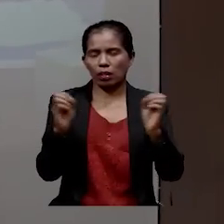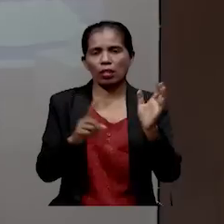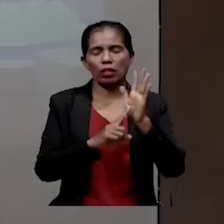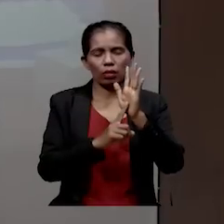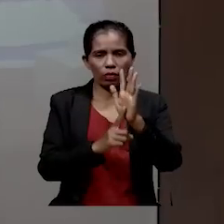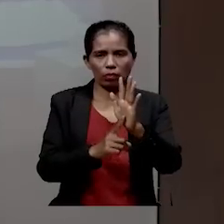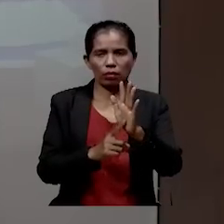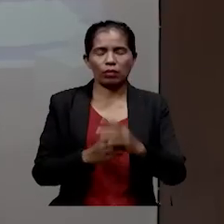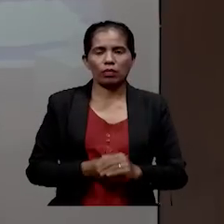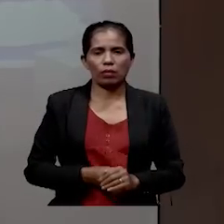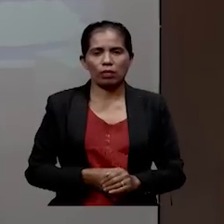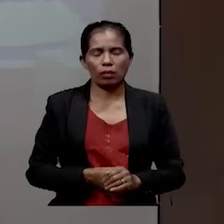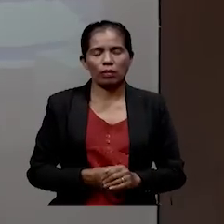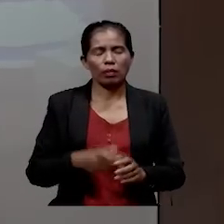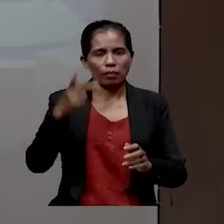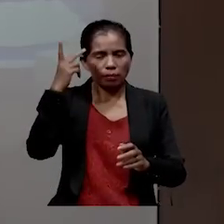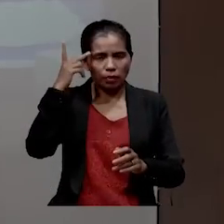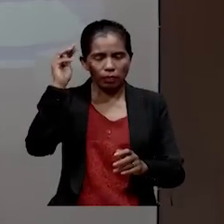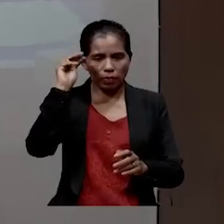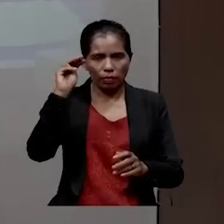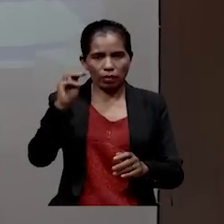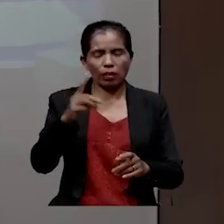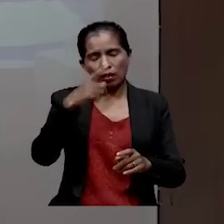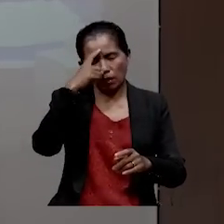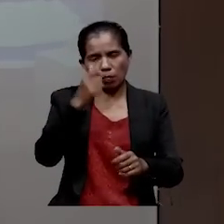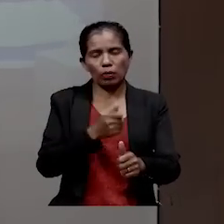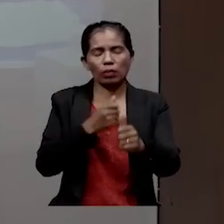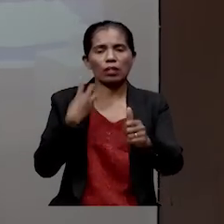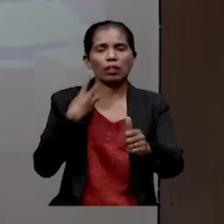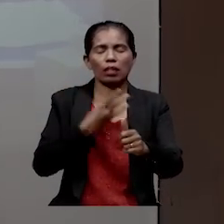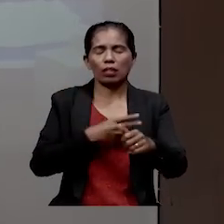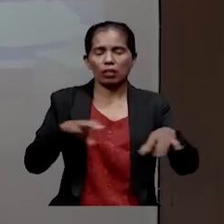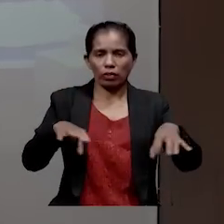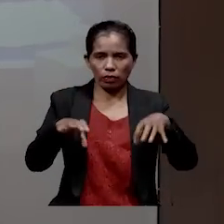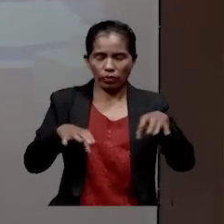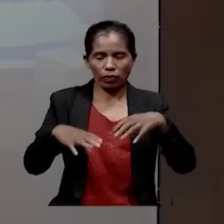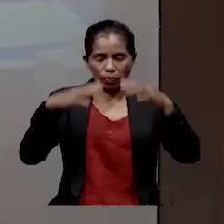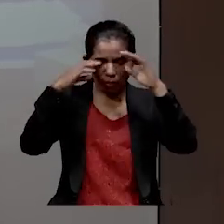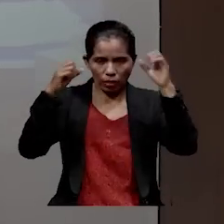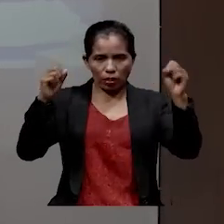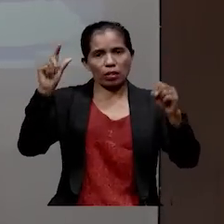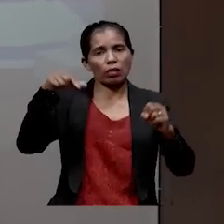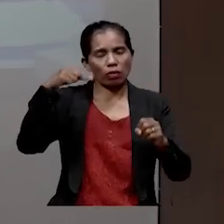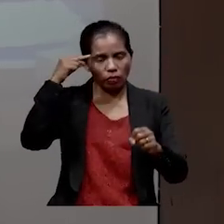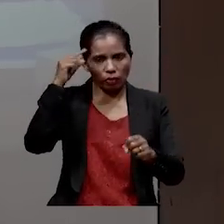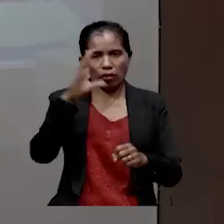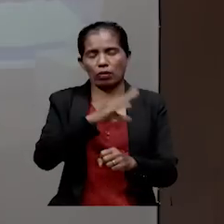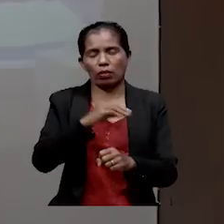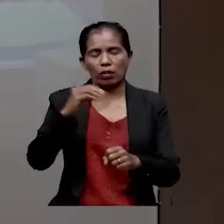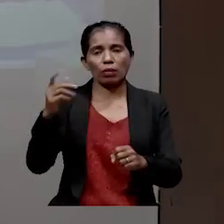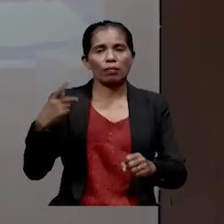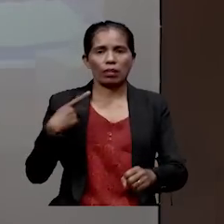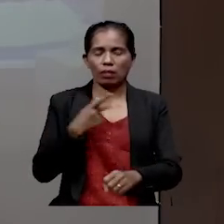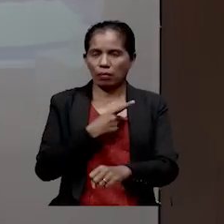realidade, primeiro, também tu irita nia sistema semipresidencial, governo, o